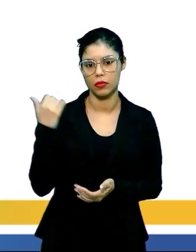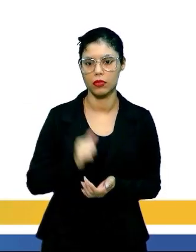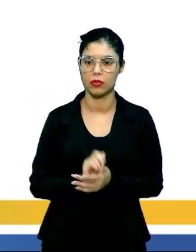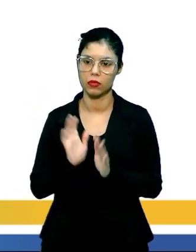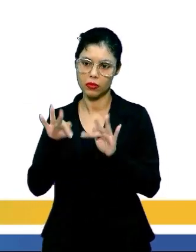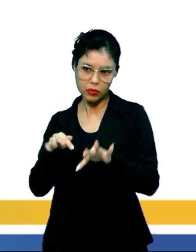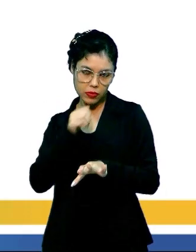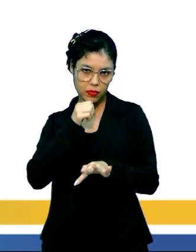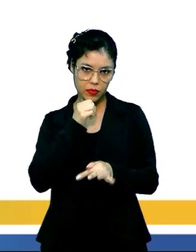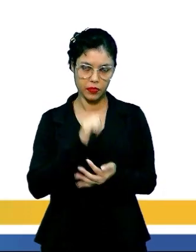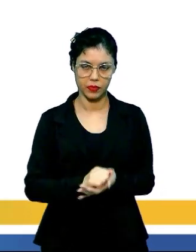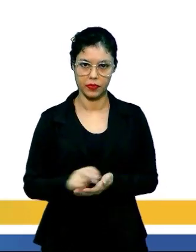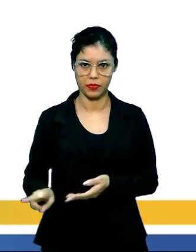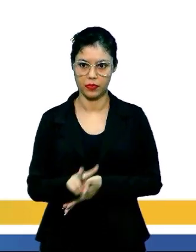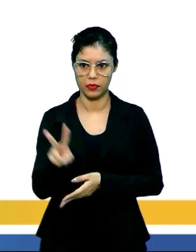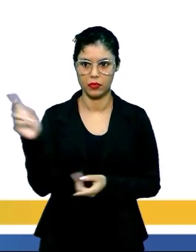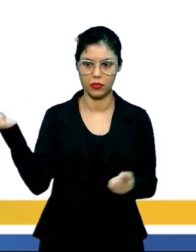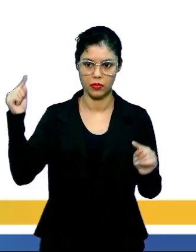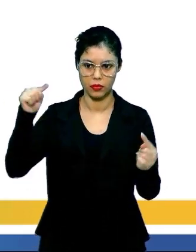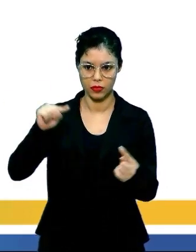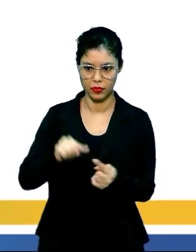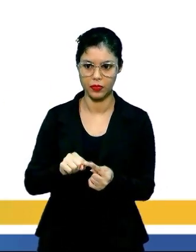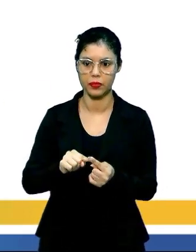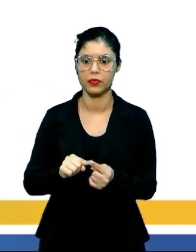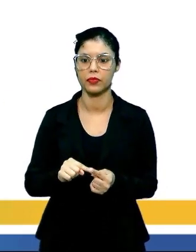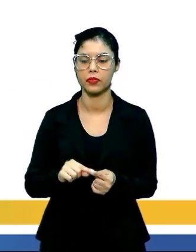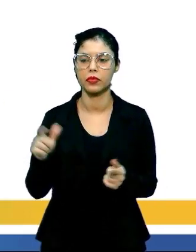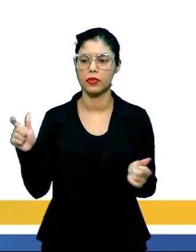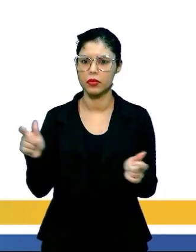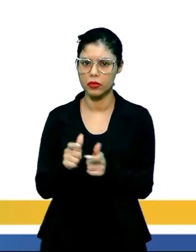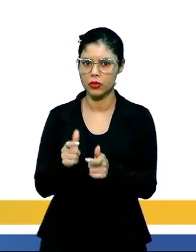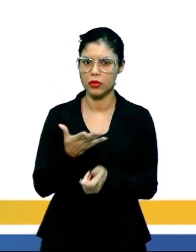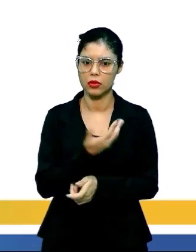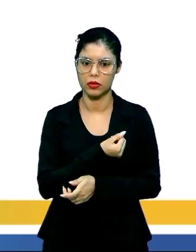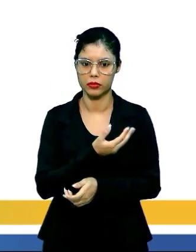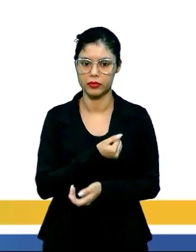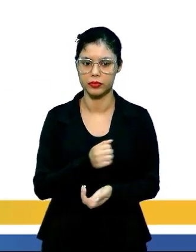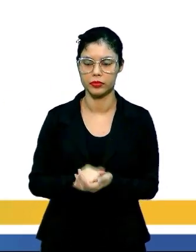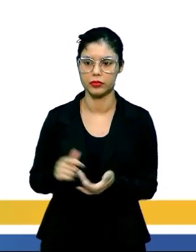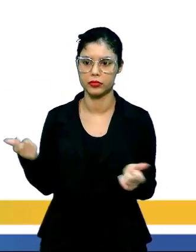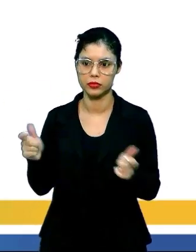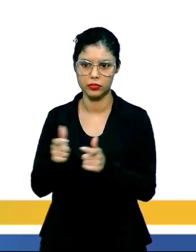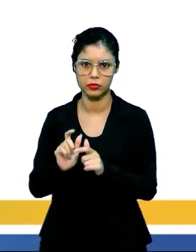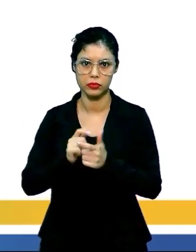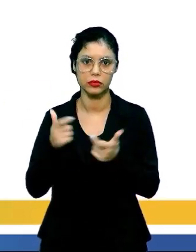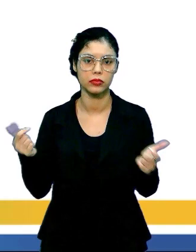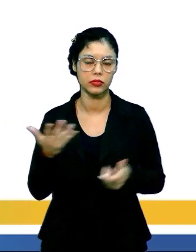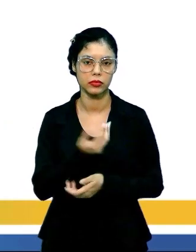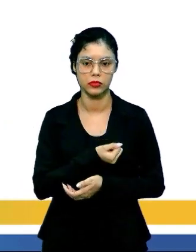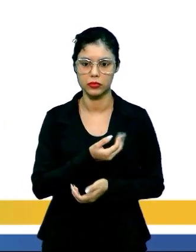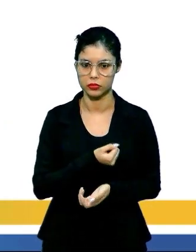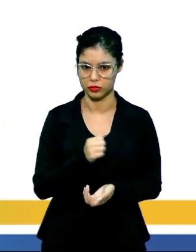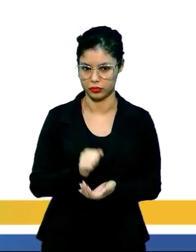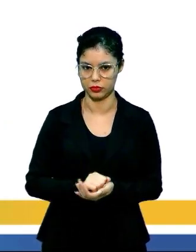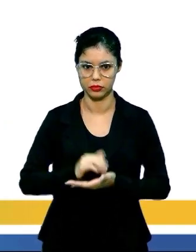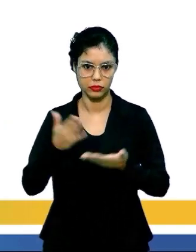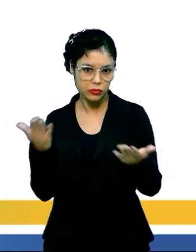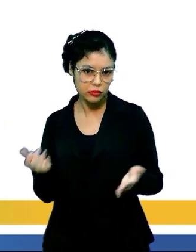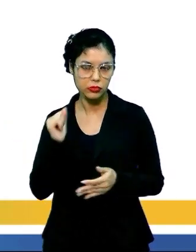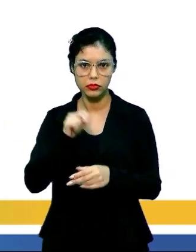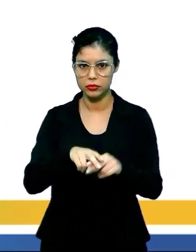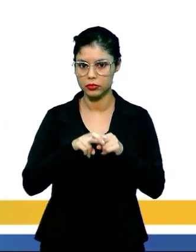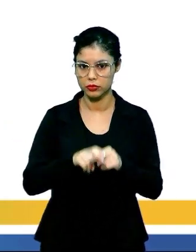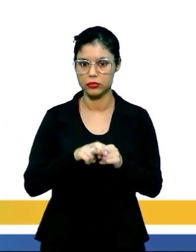média não poderia dar um valor muito próximo do menor número e nem muito próximo do maior número, tá ok? Então, por isso